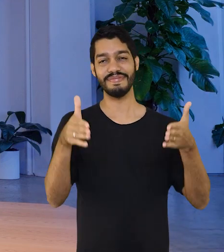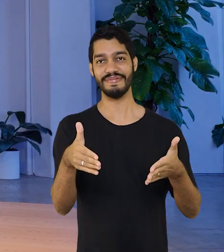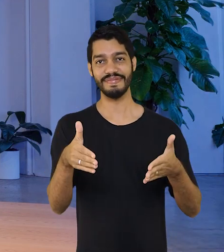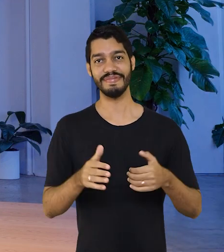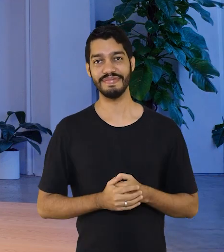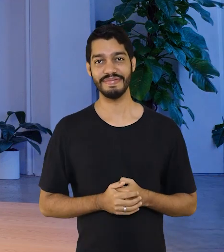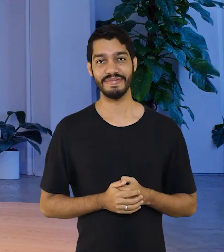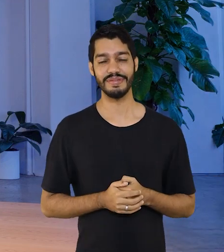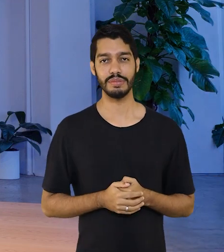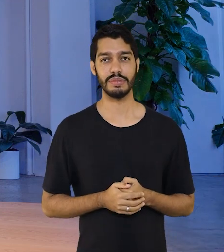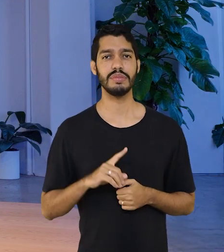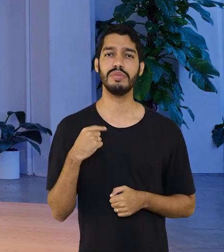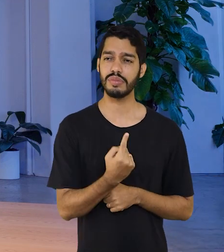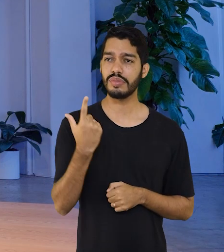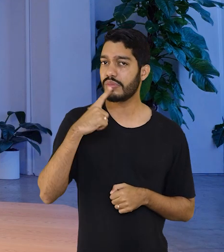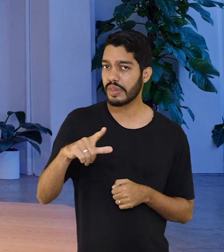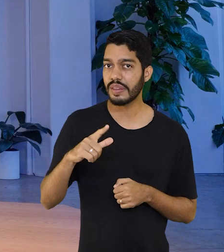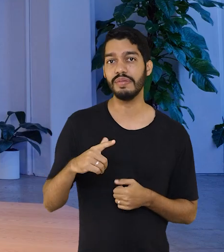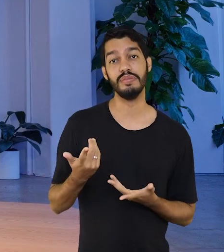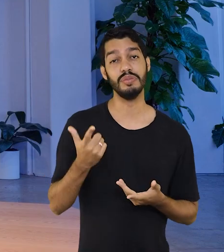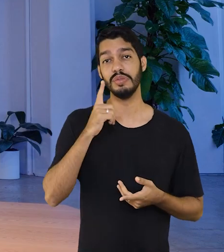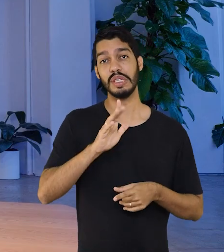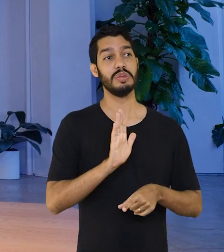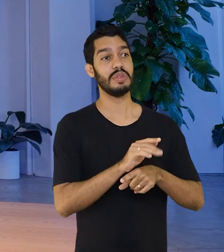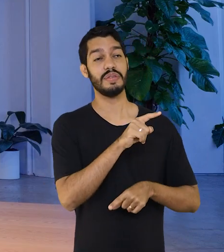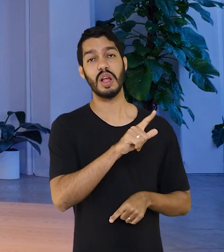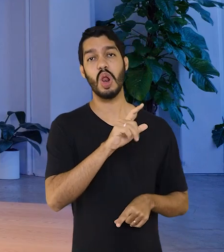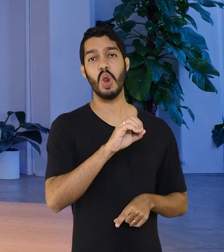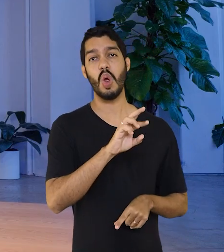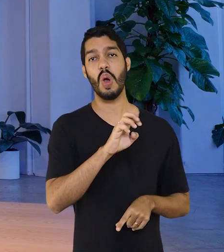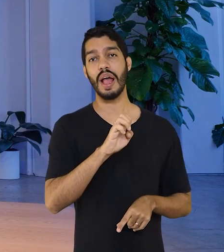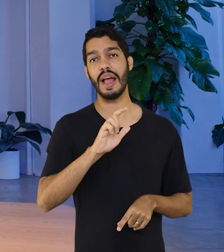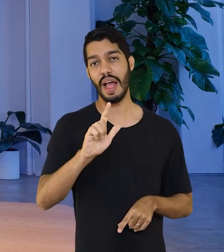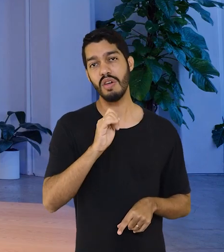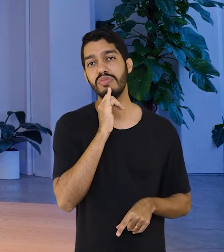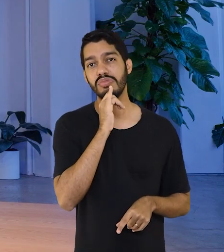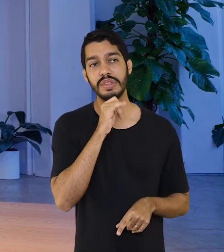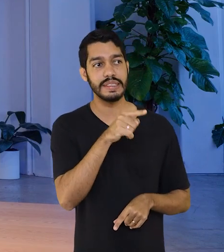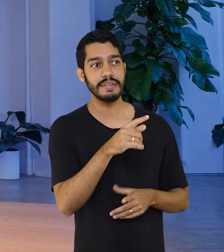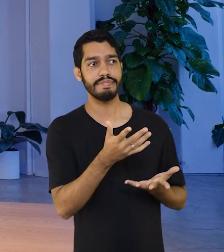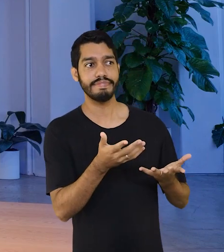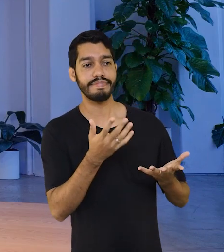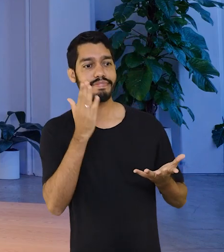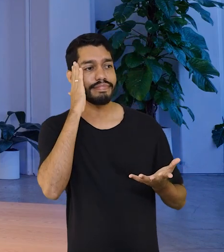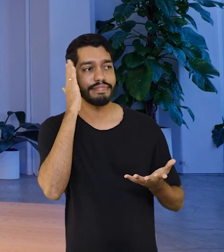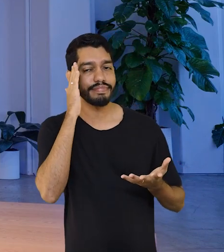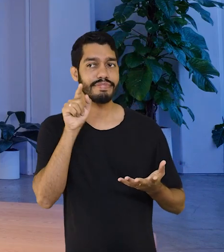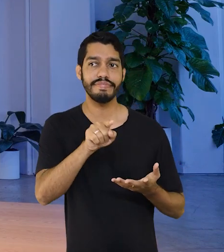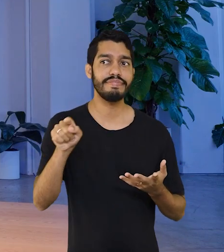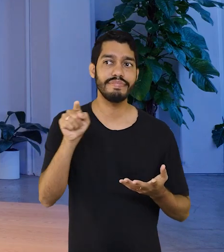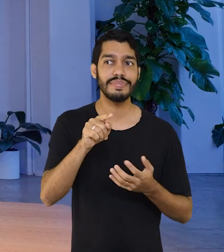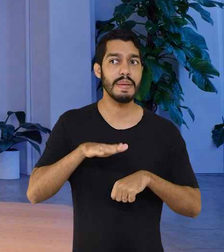nessa questão específica. E quando a gente consegue fazer isso, a gente ajuda empresas como a L'Oréal a entender, poxa, tem uma baita oportunidade de negócio aí na